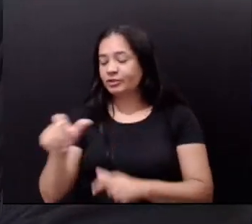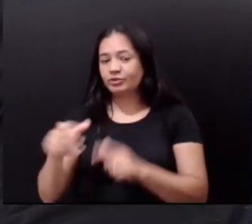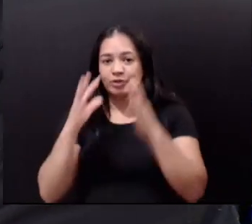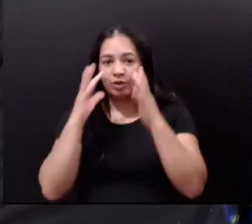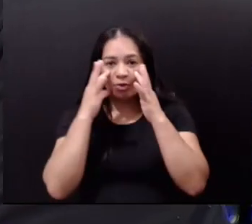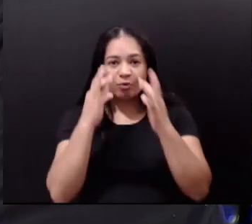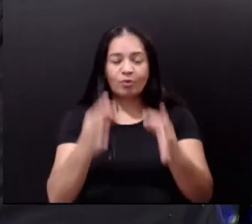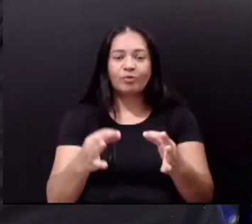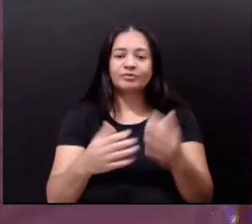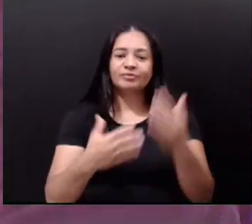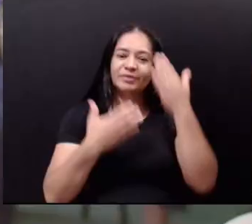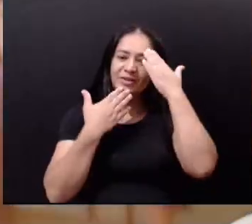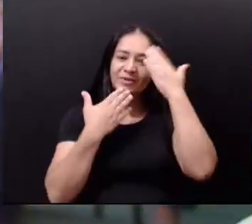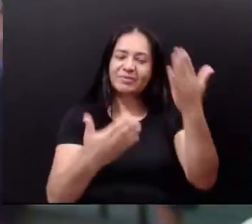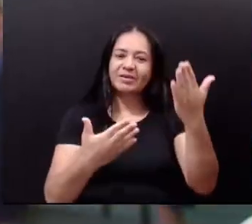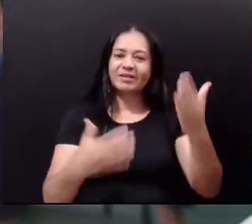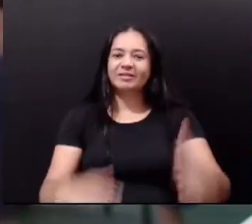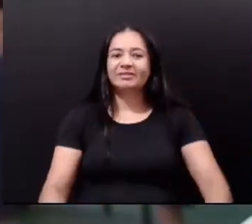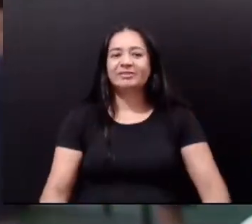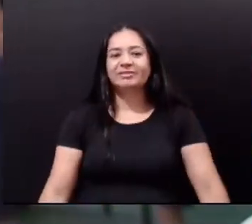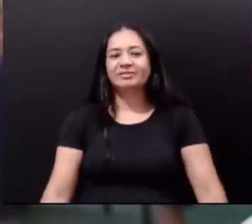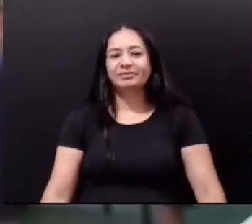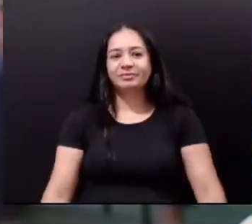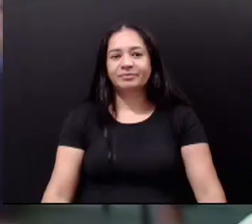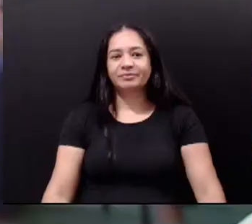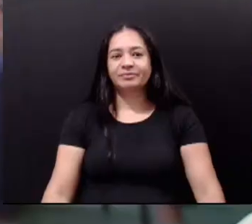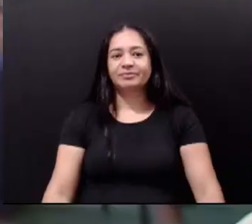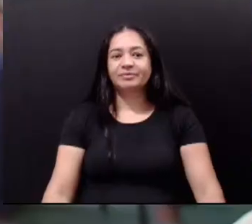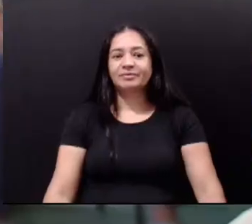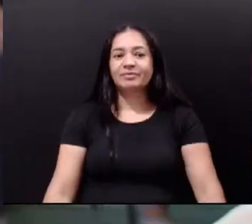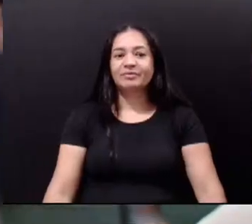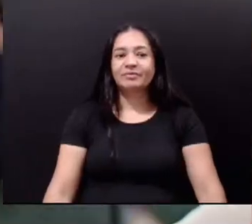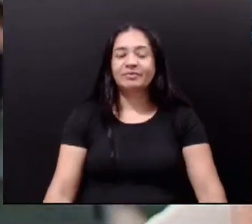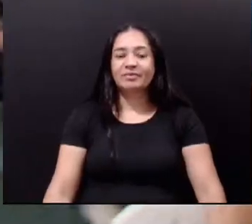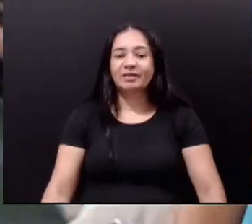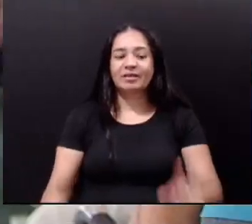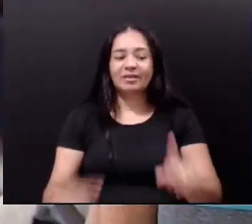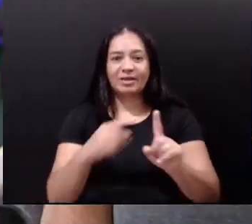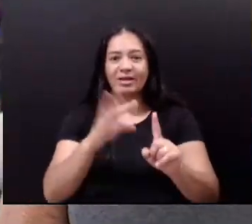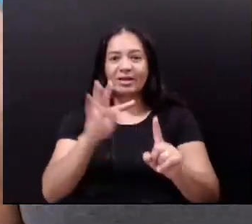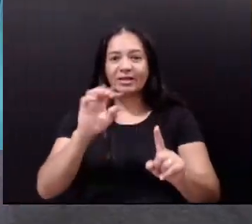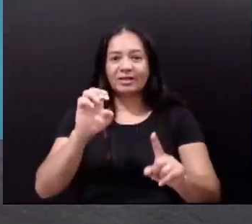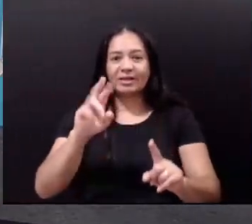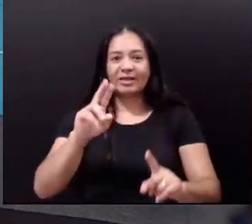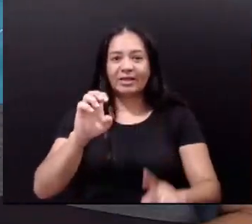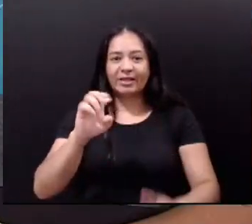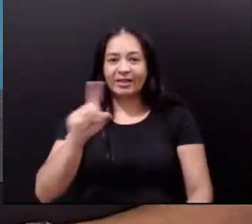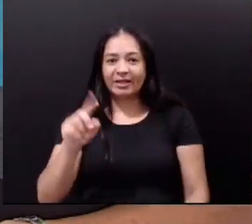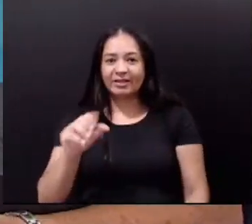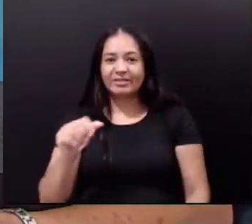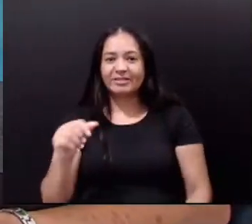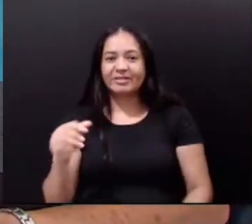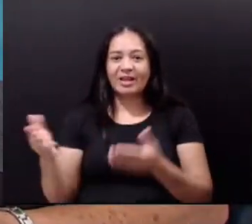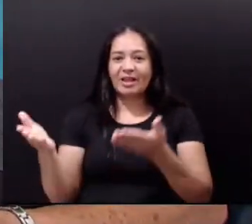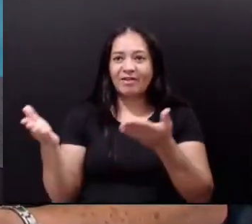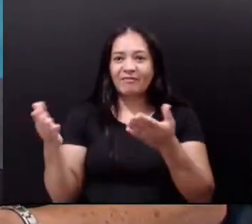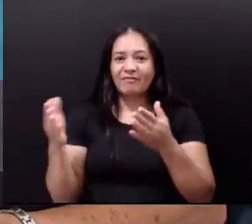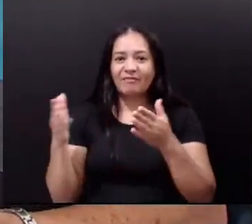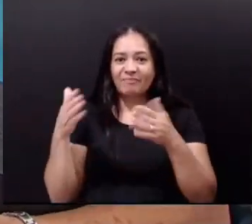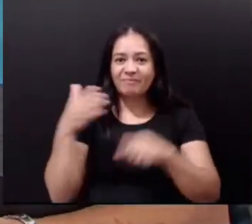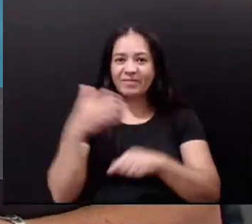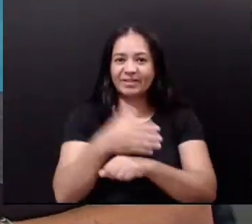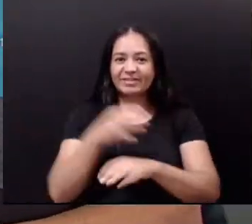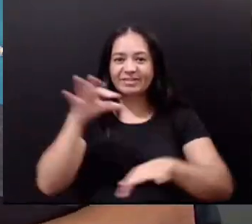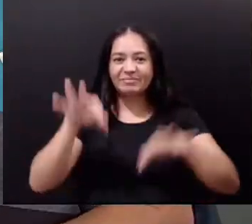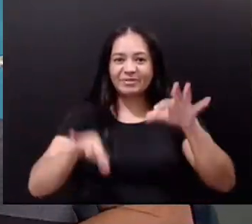Coré. Obrigado você. A Terezinha tá vindo aqui para as reuniões de artesanato faz 2 meses, né, Terezinha? Tá gostando?